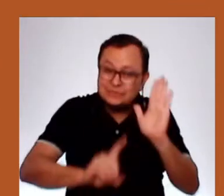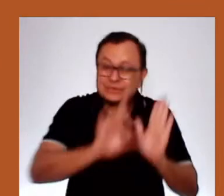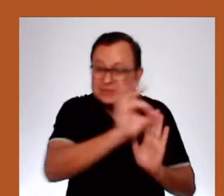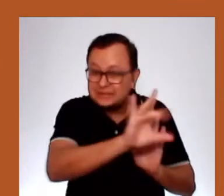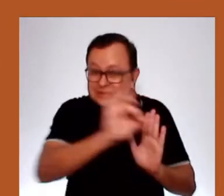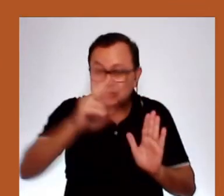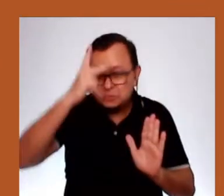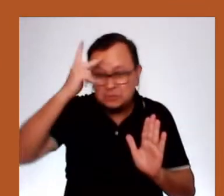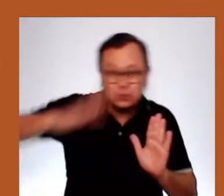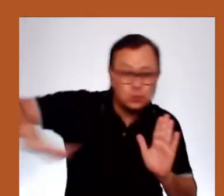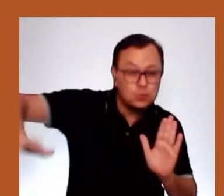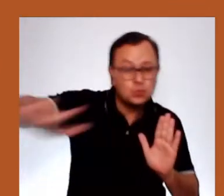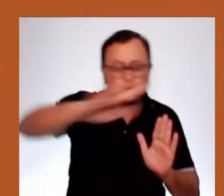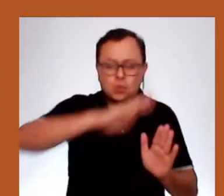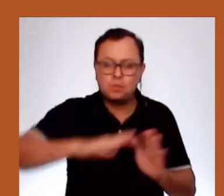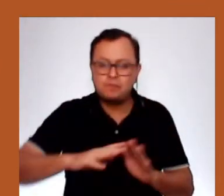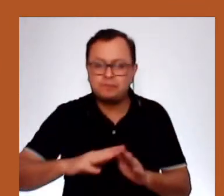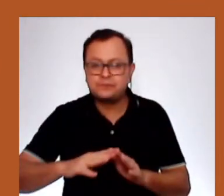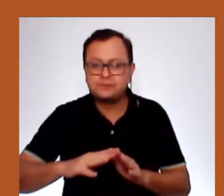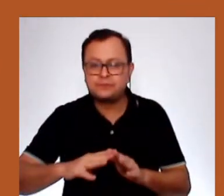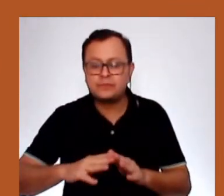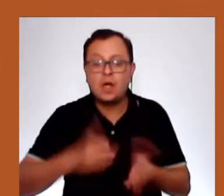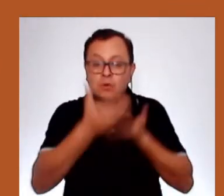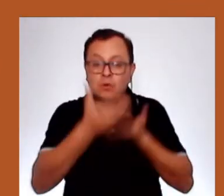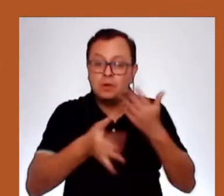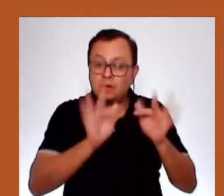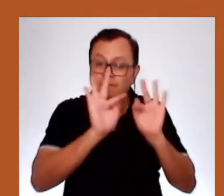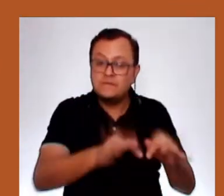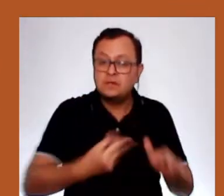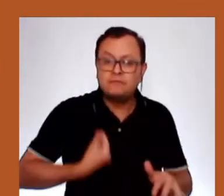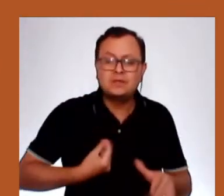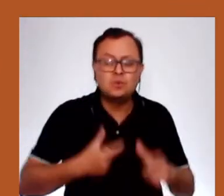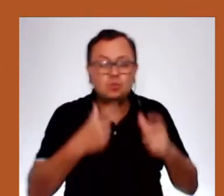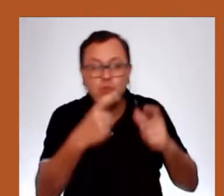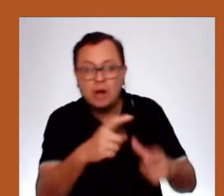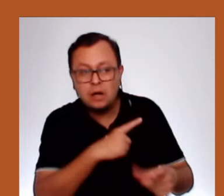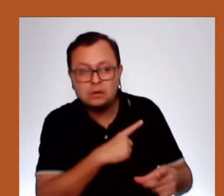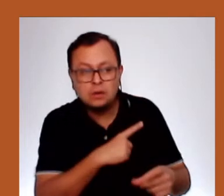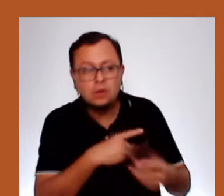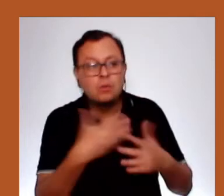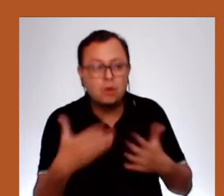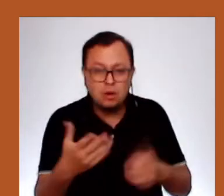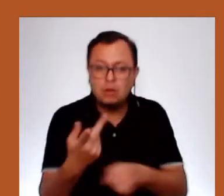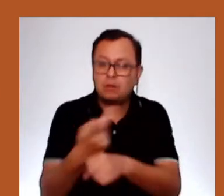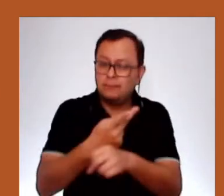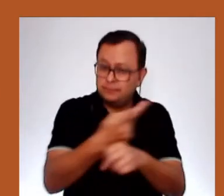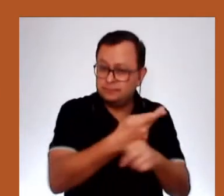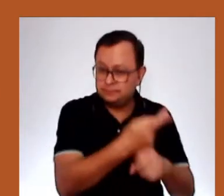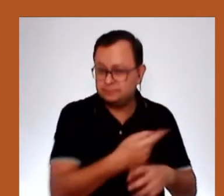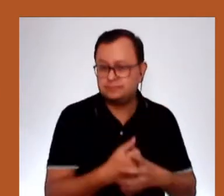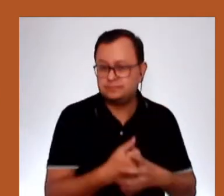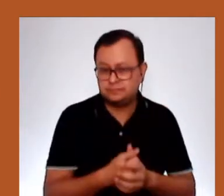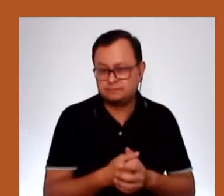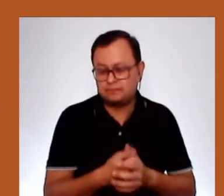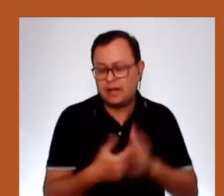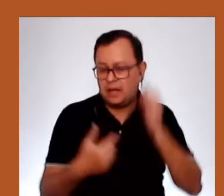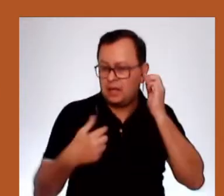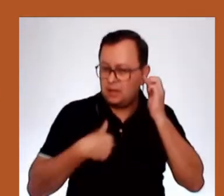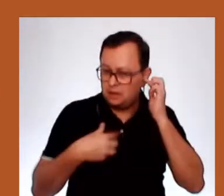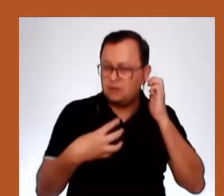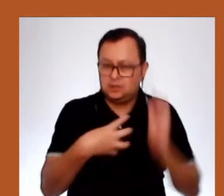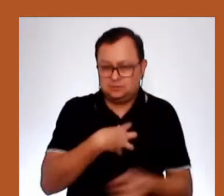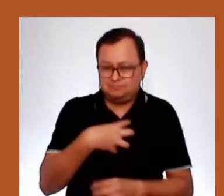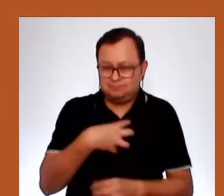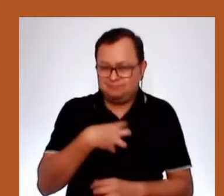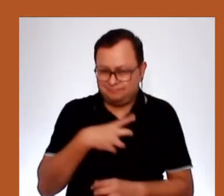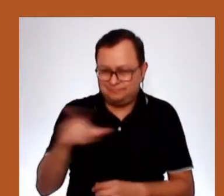procurar aonde tem, ir atrás, porque é um direito seu. E eu sinto realmente muito dessa fatalidade